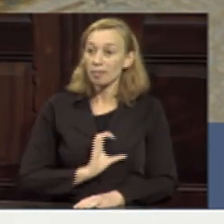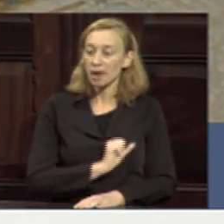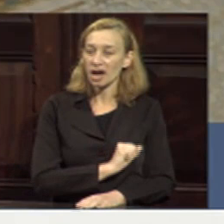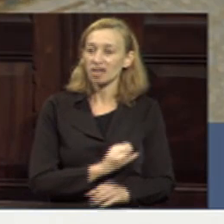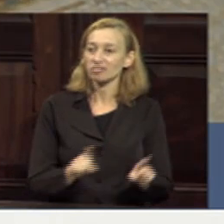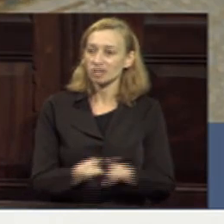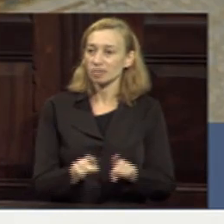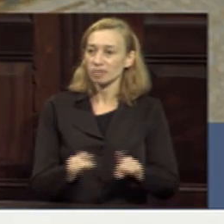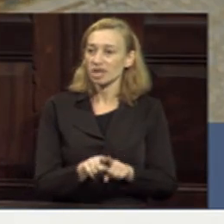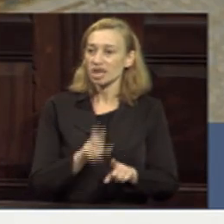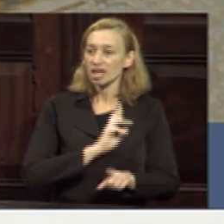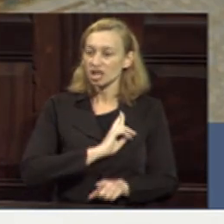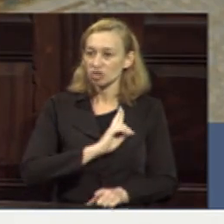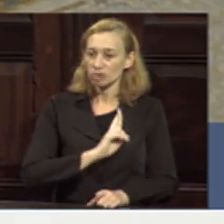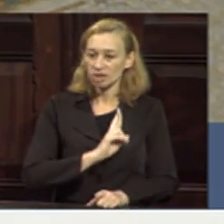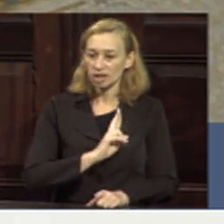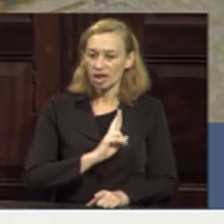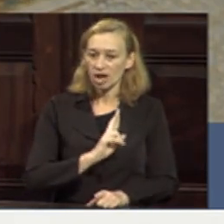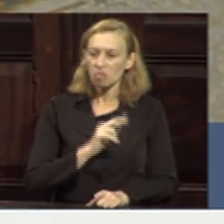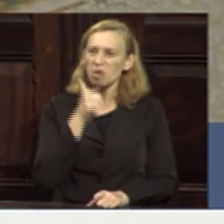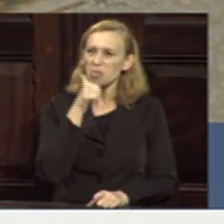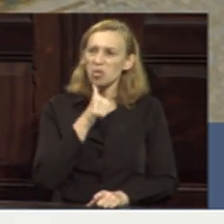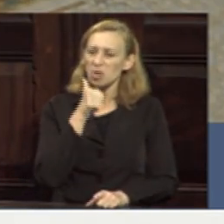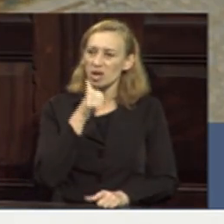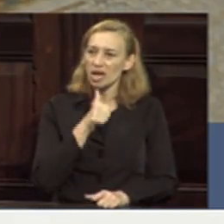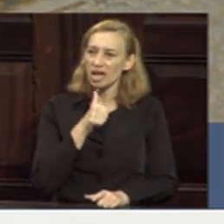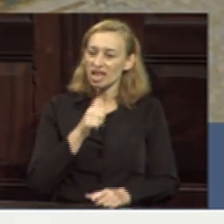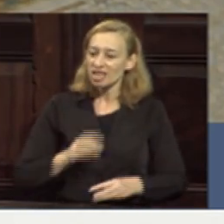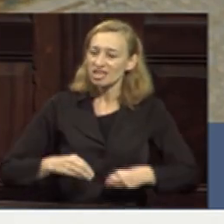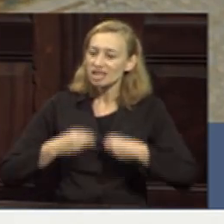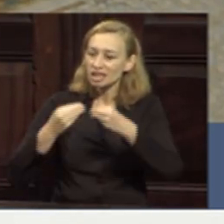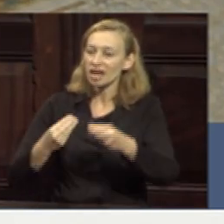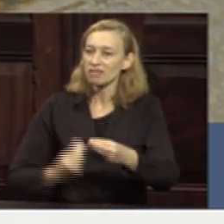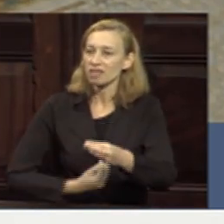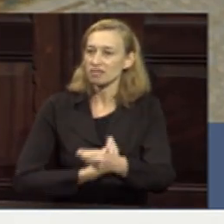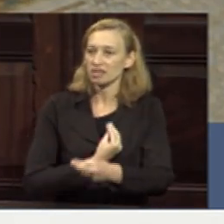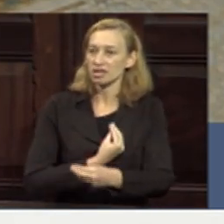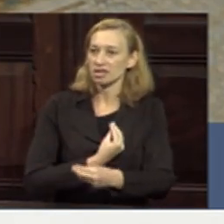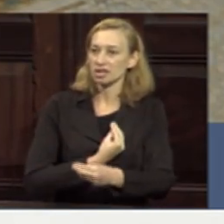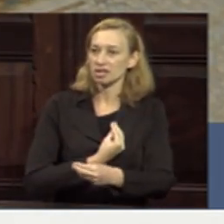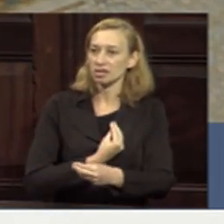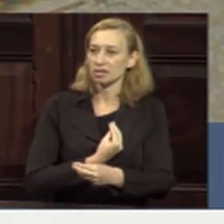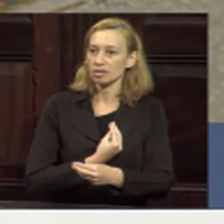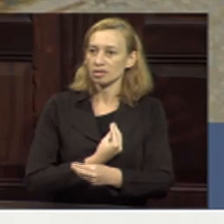uma cidadã que dava a vida pela causa que abraçava,